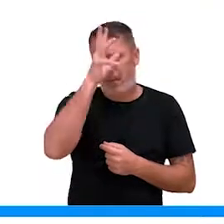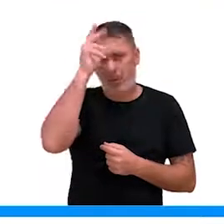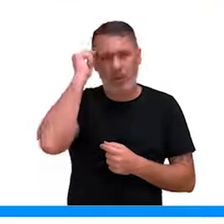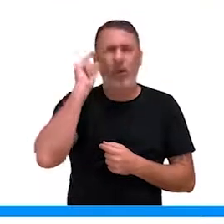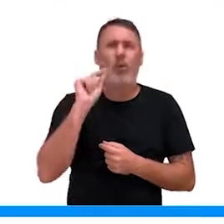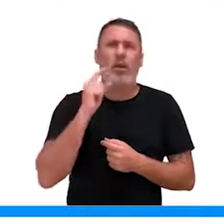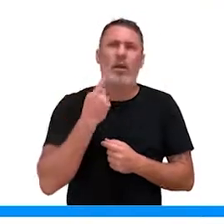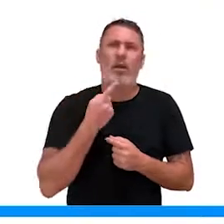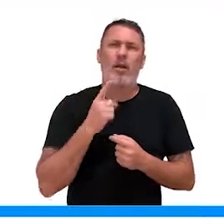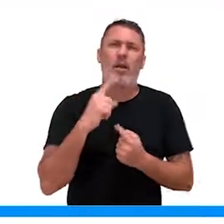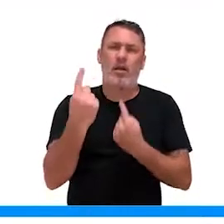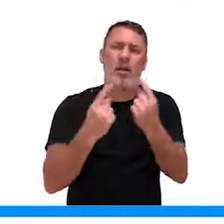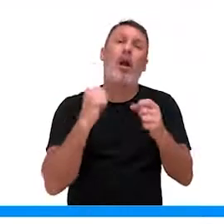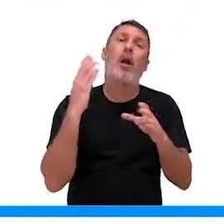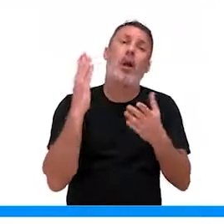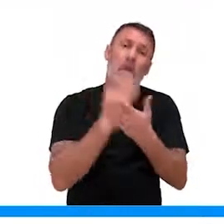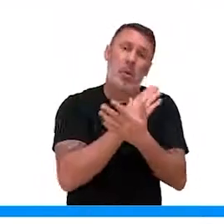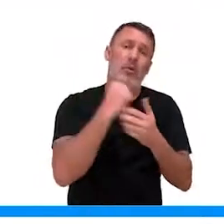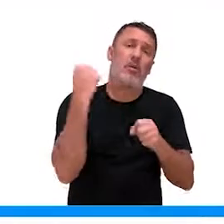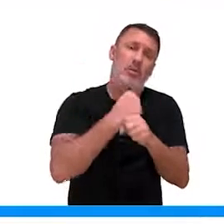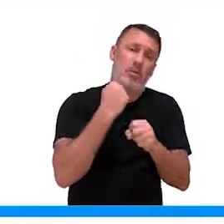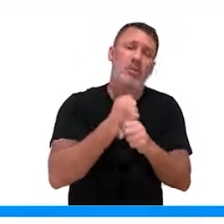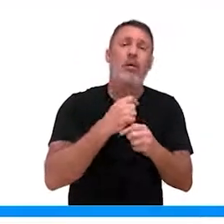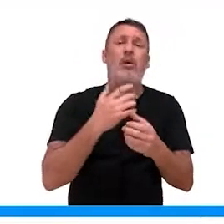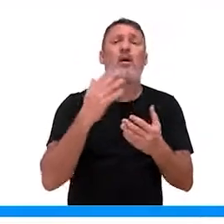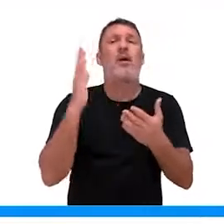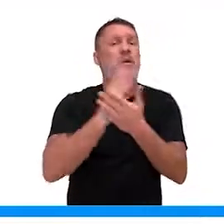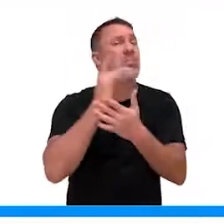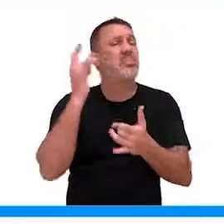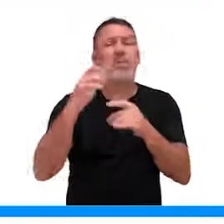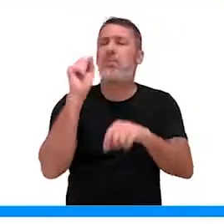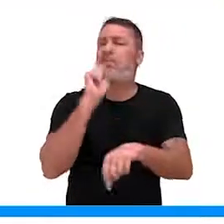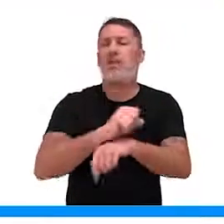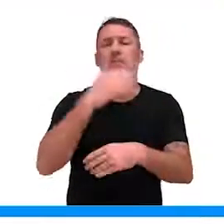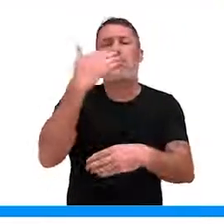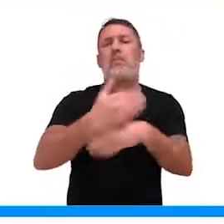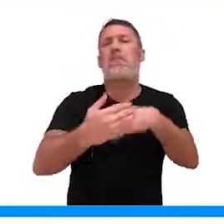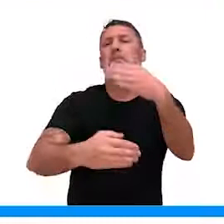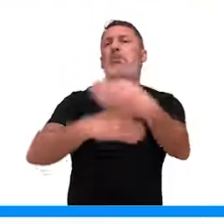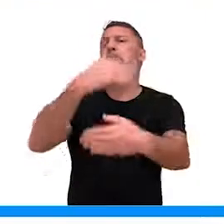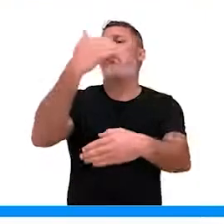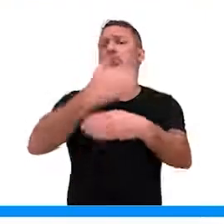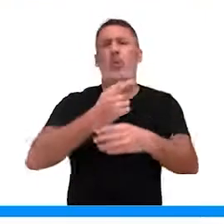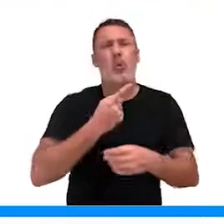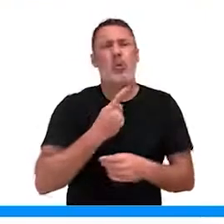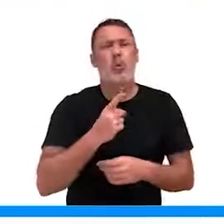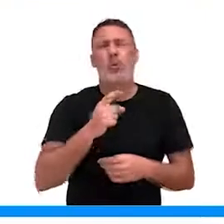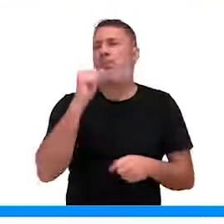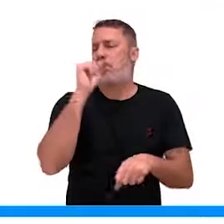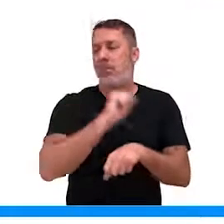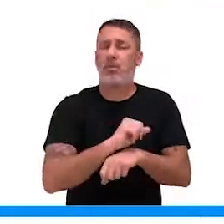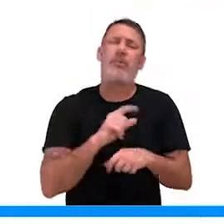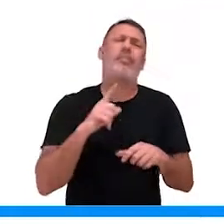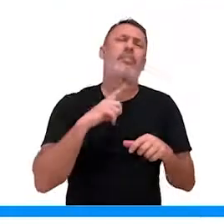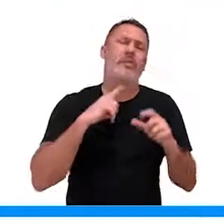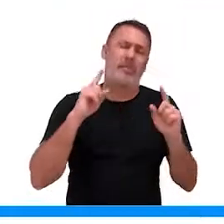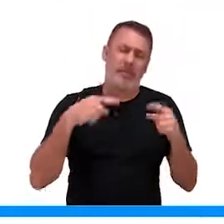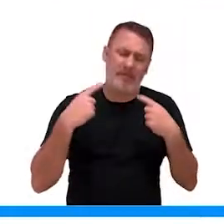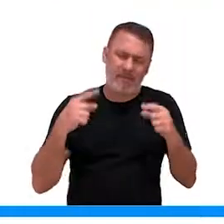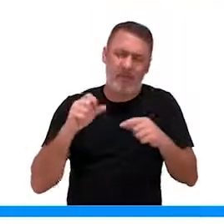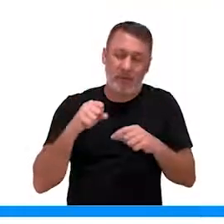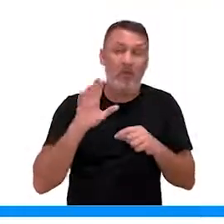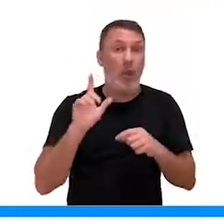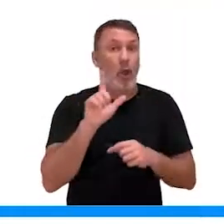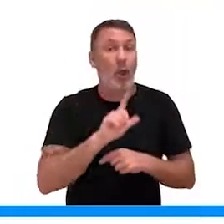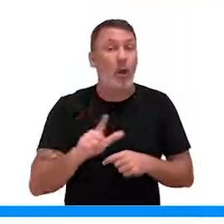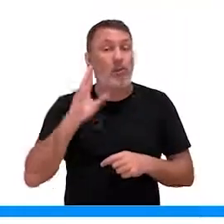ainda, ela não foi alcançada. E claro que temos grandes desafios, E eu acho que esses desafios eles